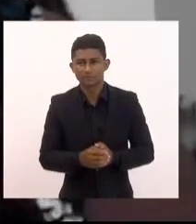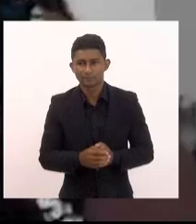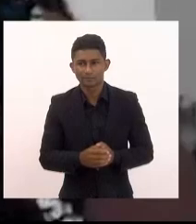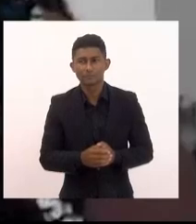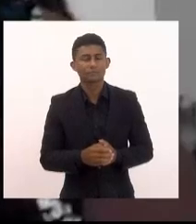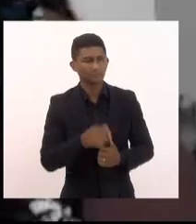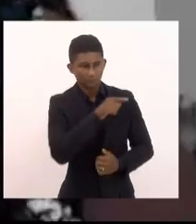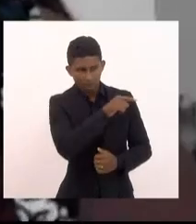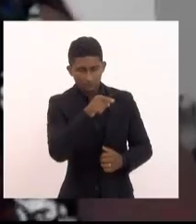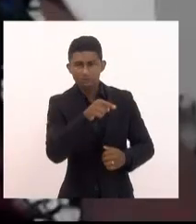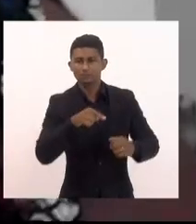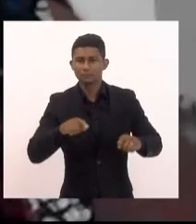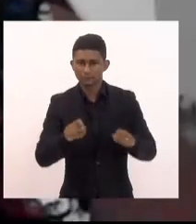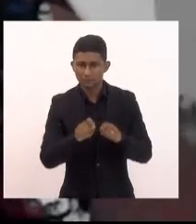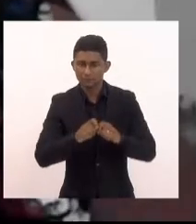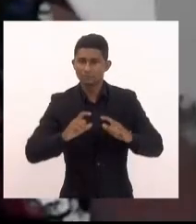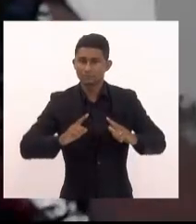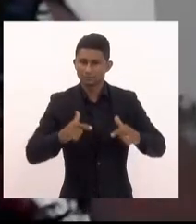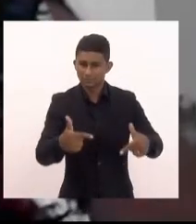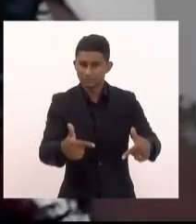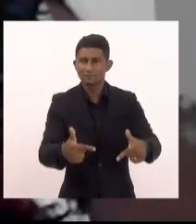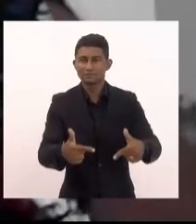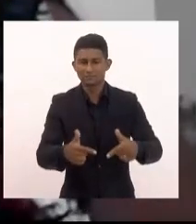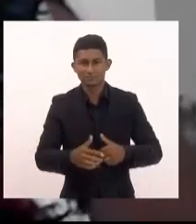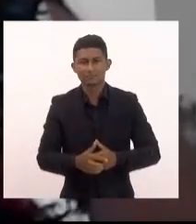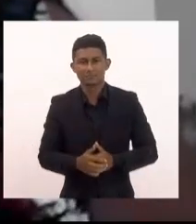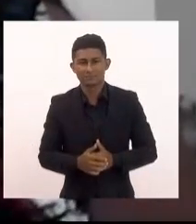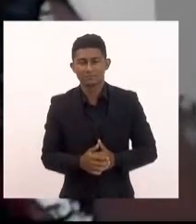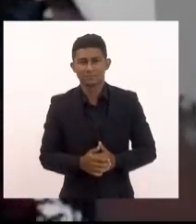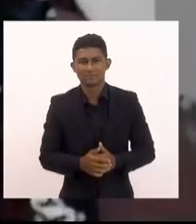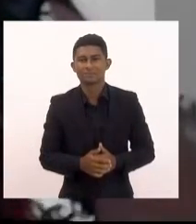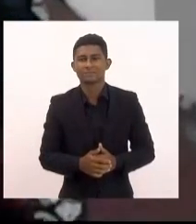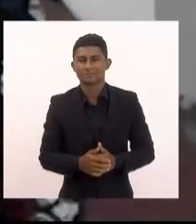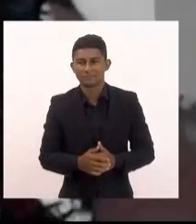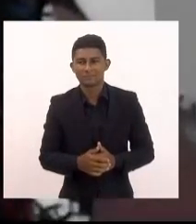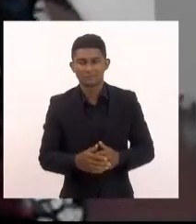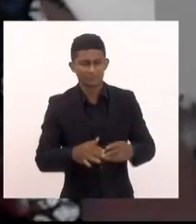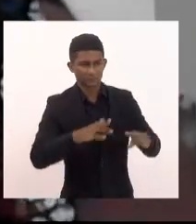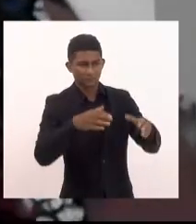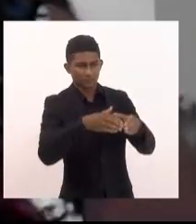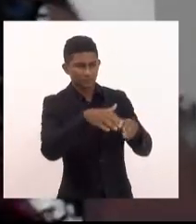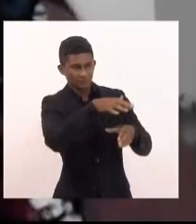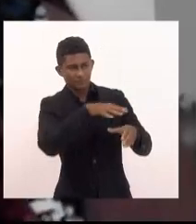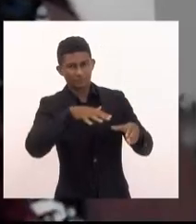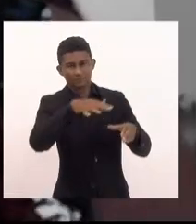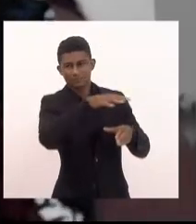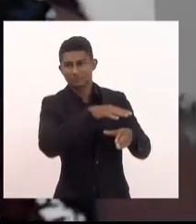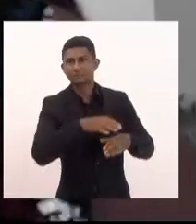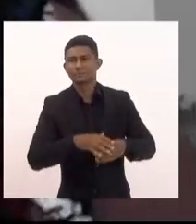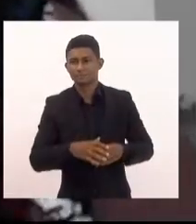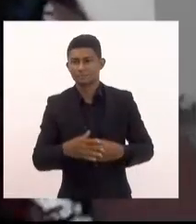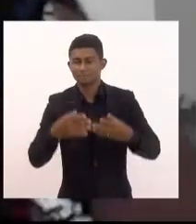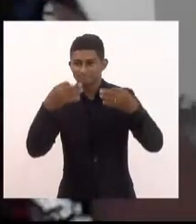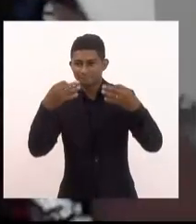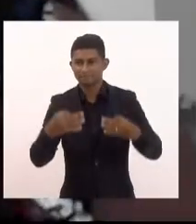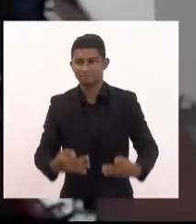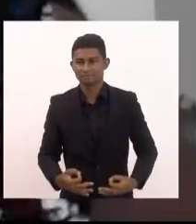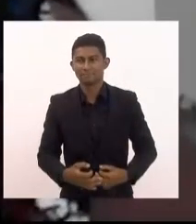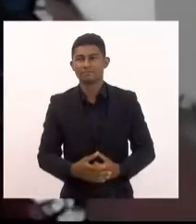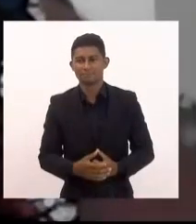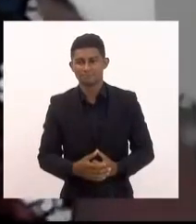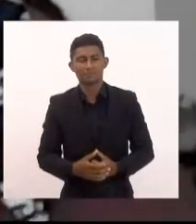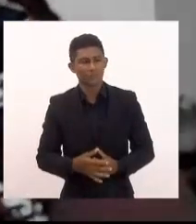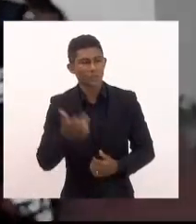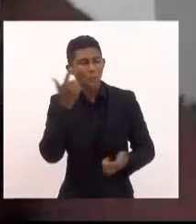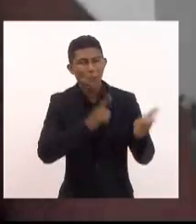elas fazem reverbera e contribui para um grupo populacional específico e faz a